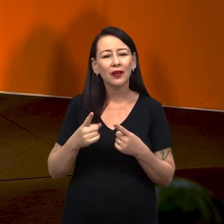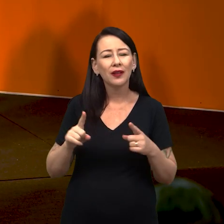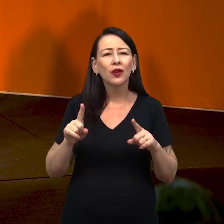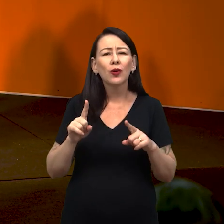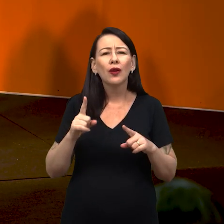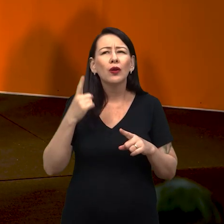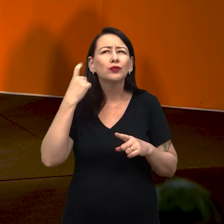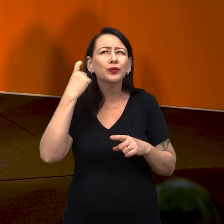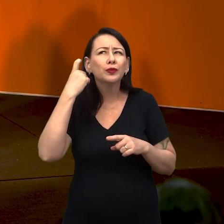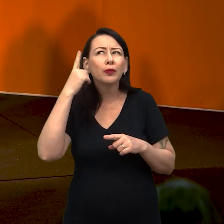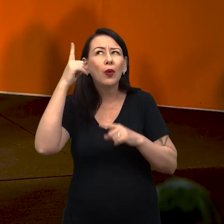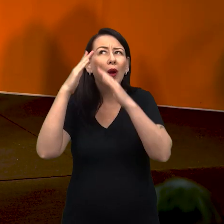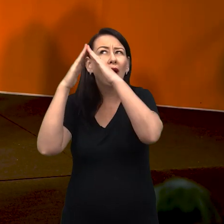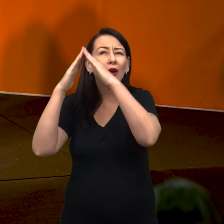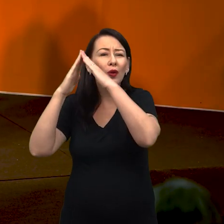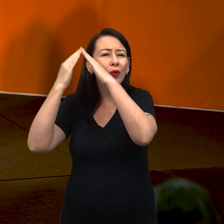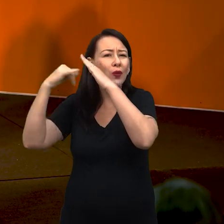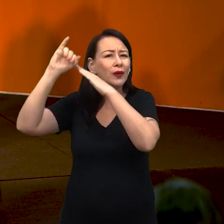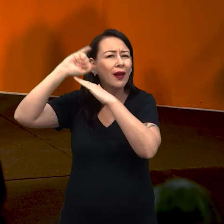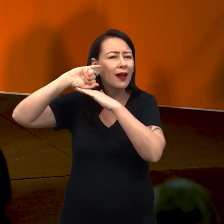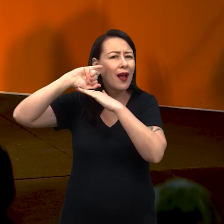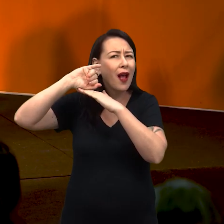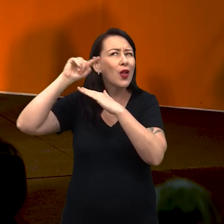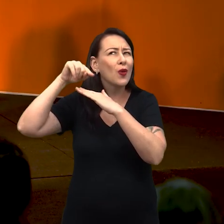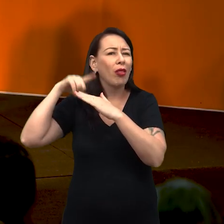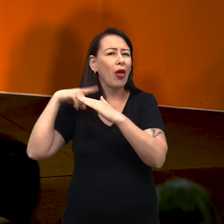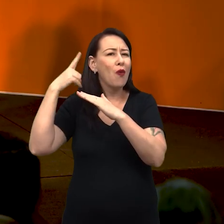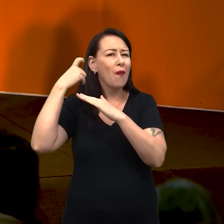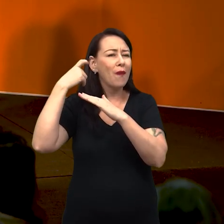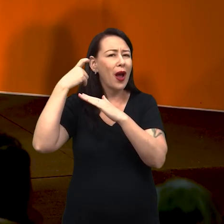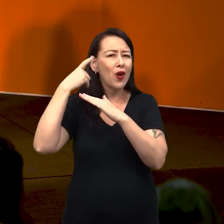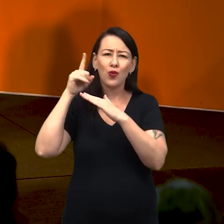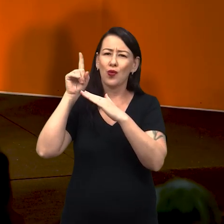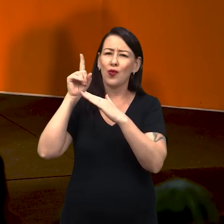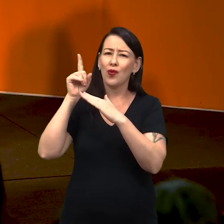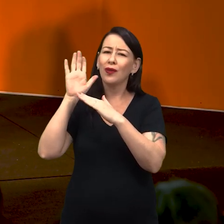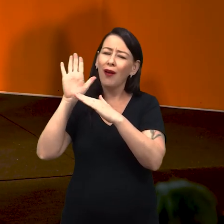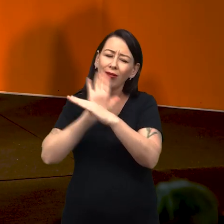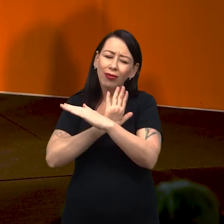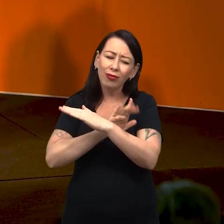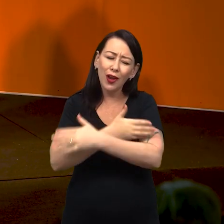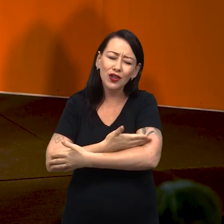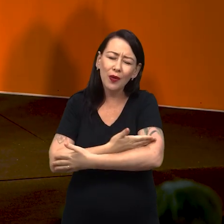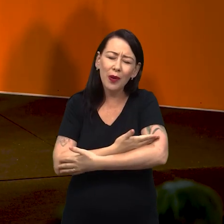murucututu sai de cima do telhado, deixa esse menino